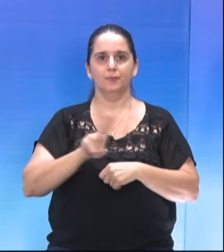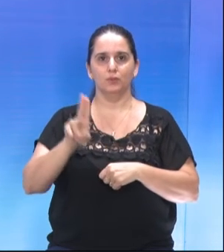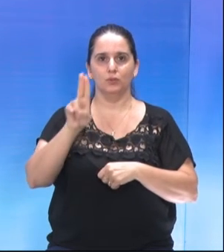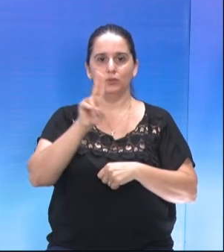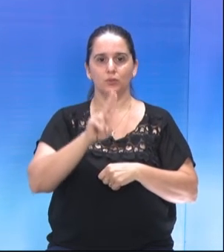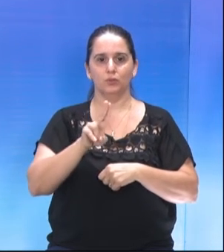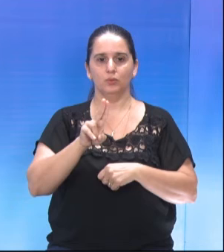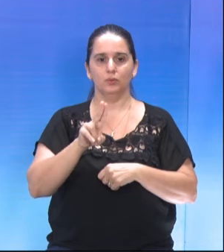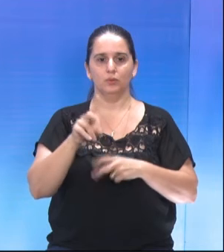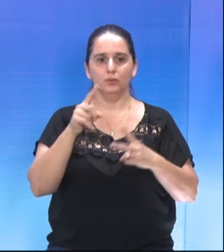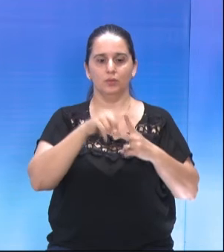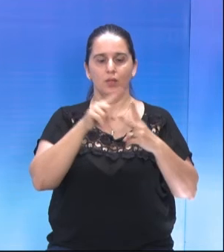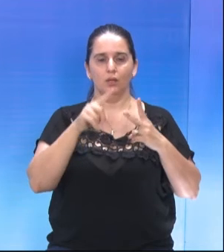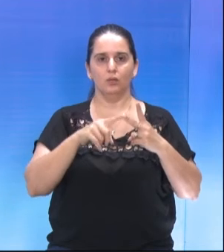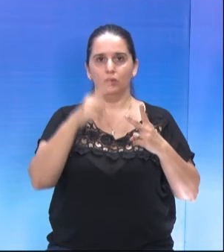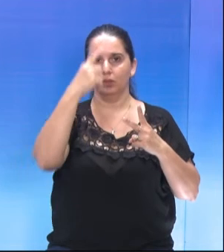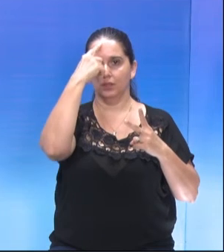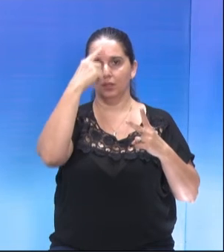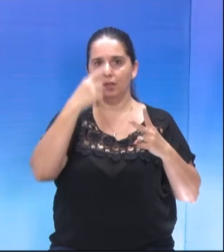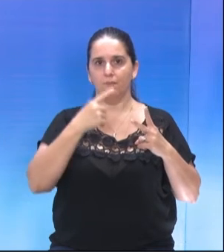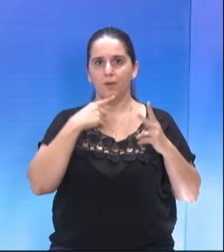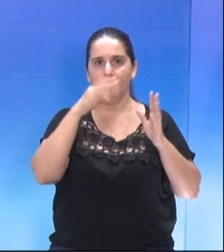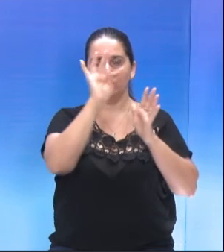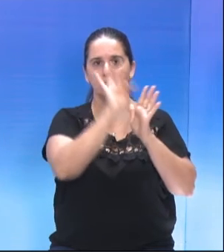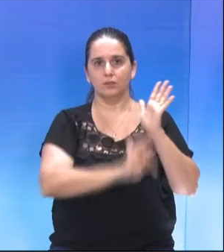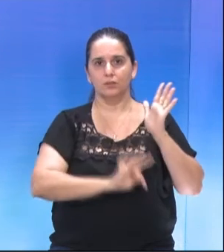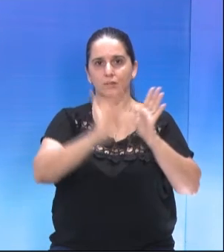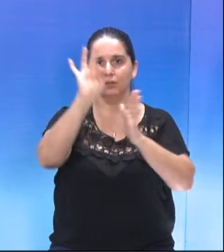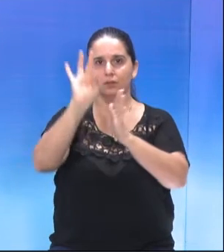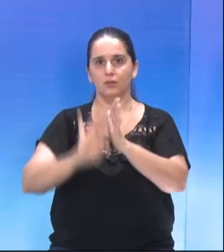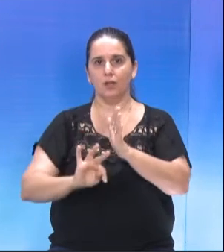utilidade. Então, nós temos aí dois textos